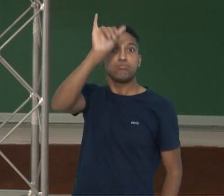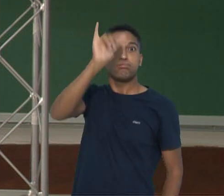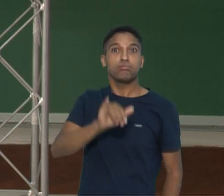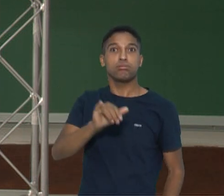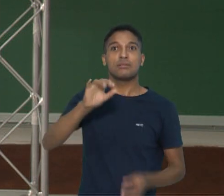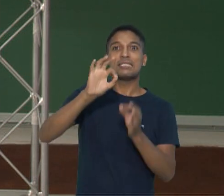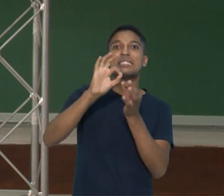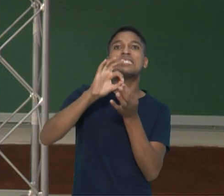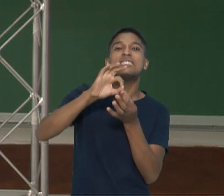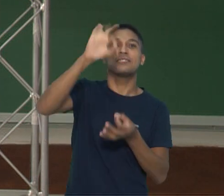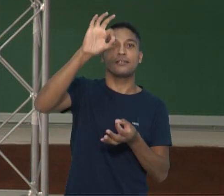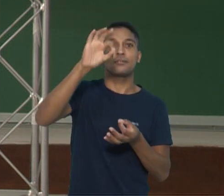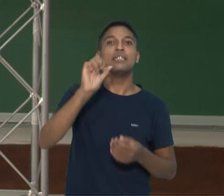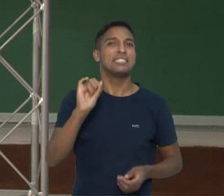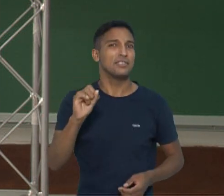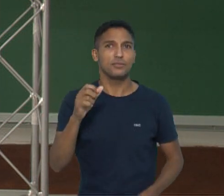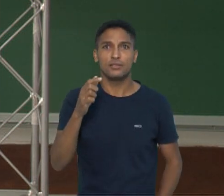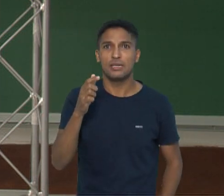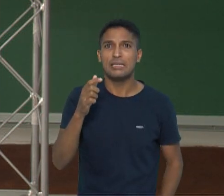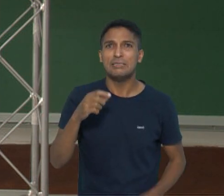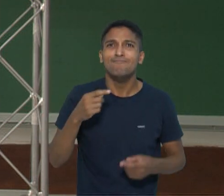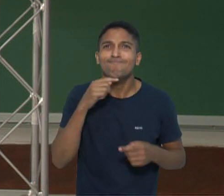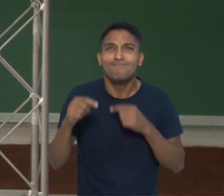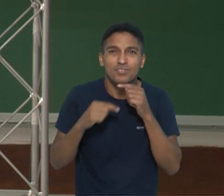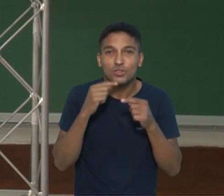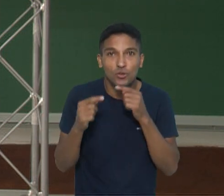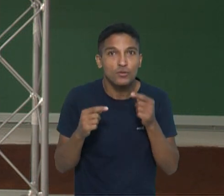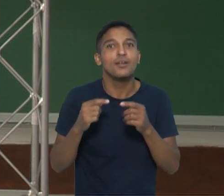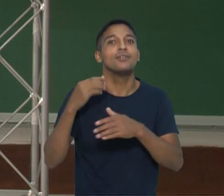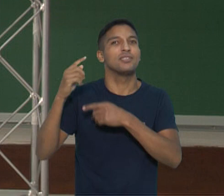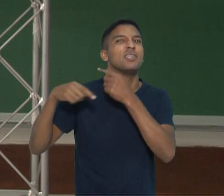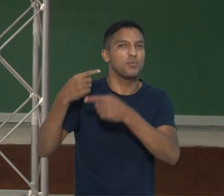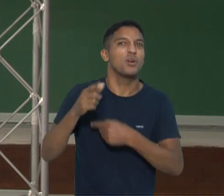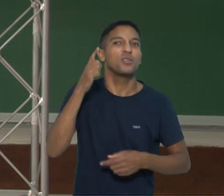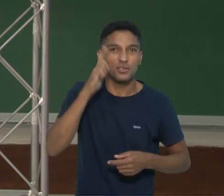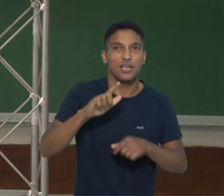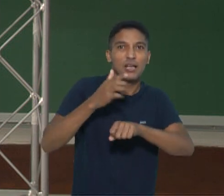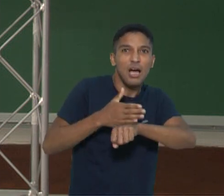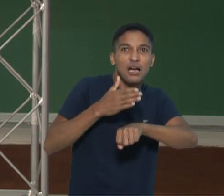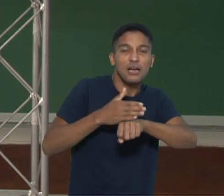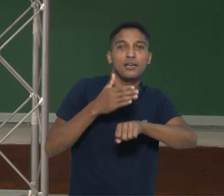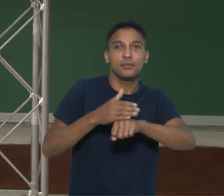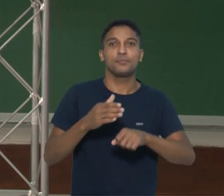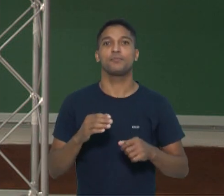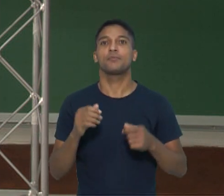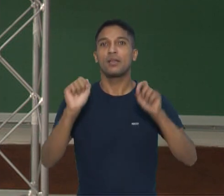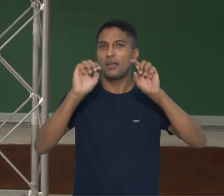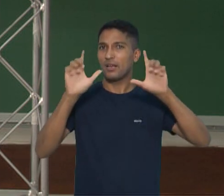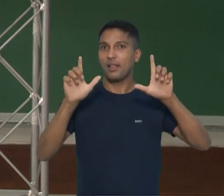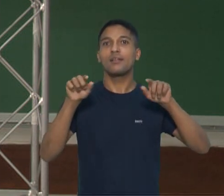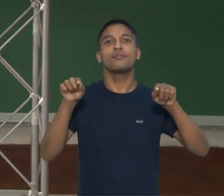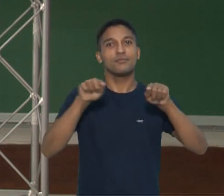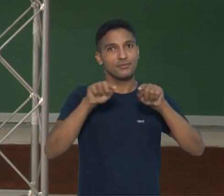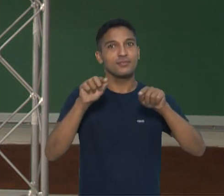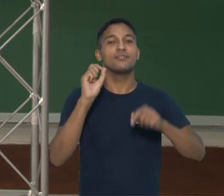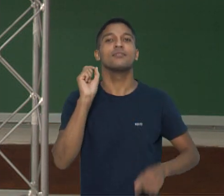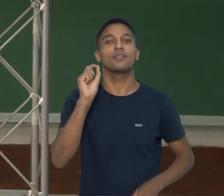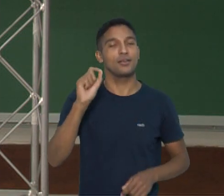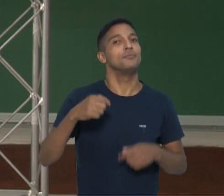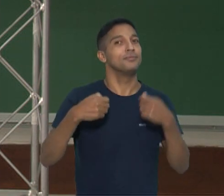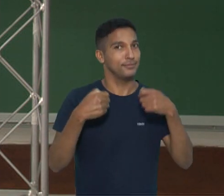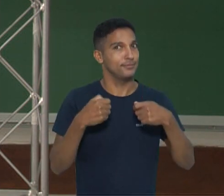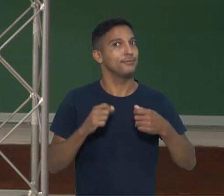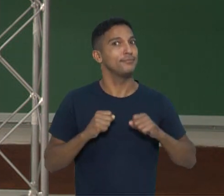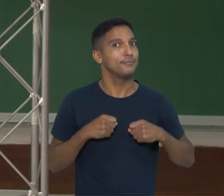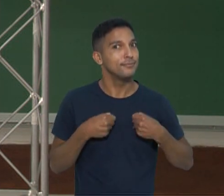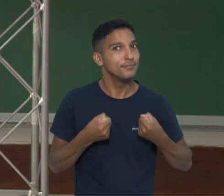aí, vai seguindo as orientações que a professora está te dando, tá? É claro que vocês que estão aí em casa assistindo aula têm que trabalhar mais um